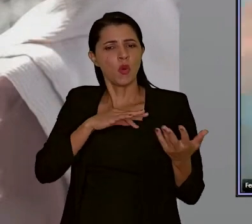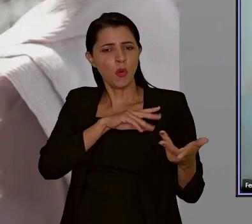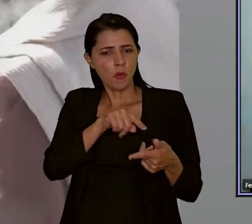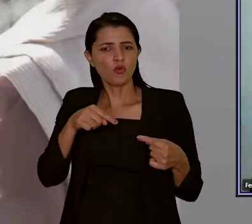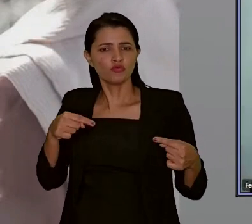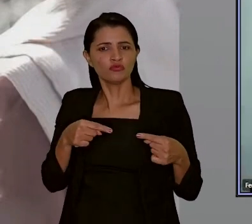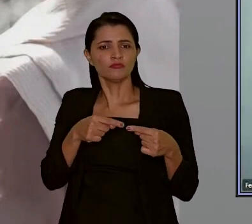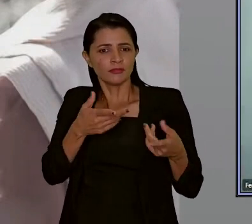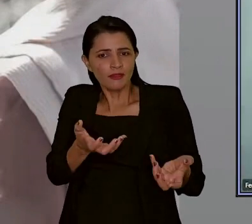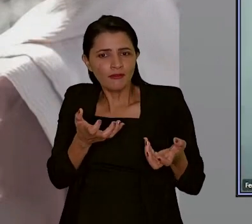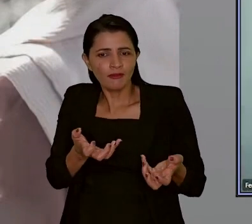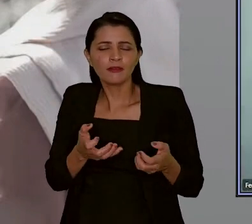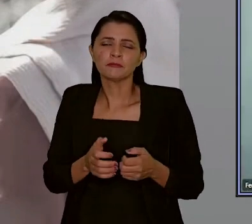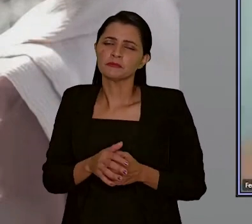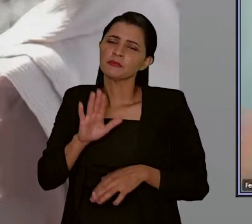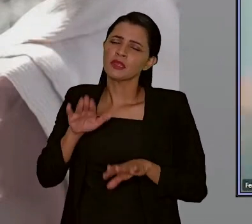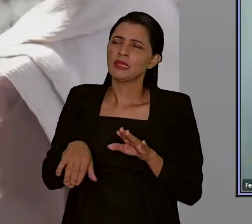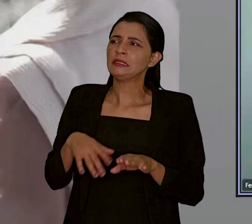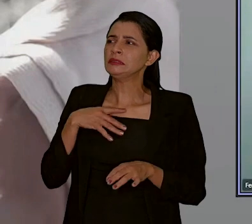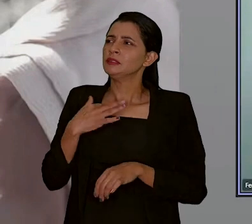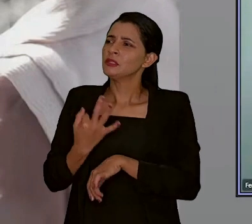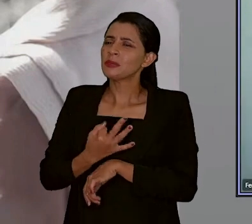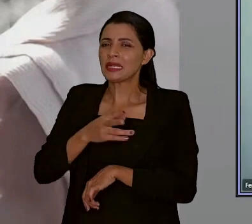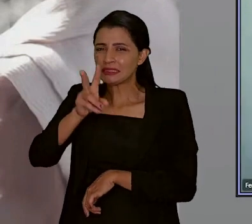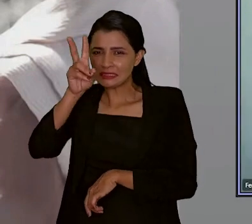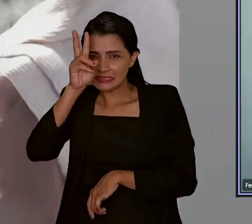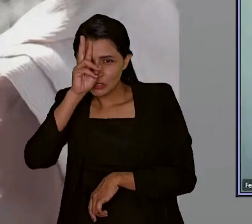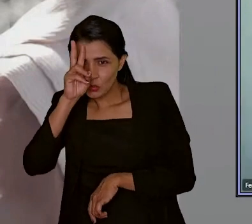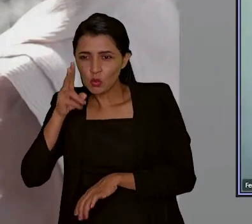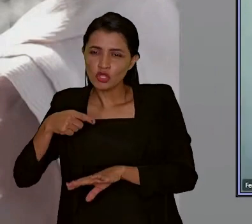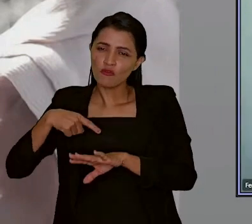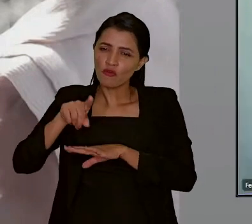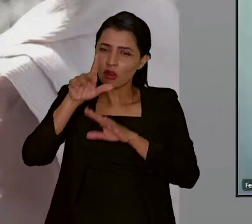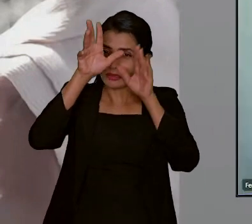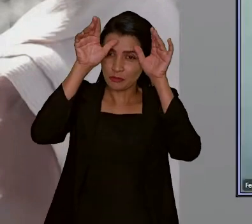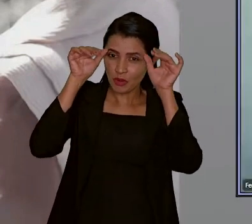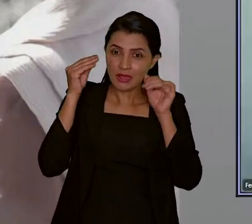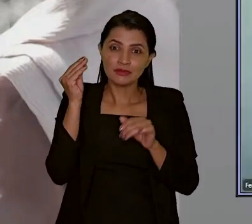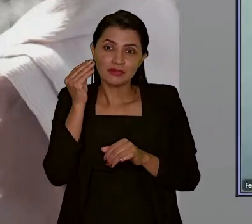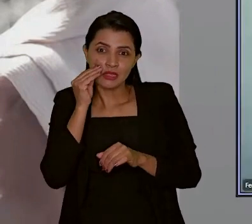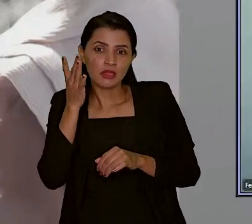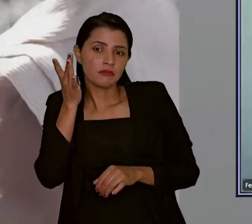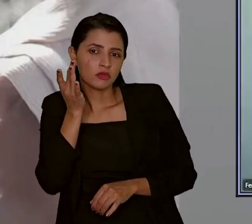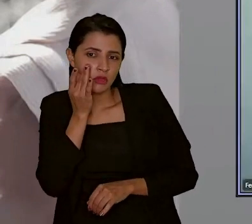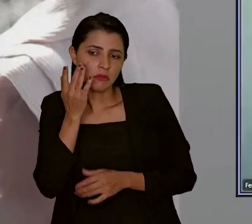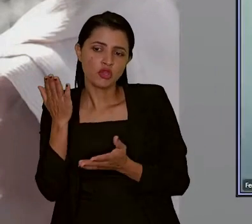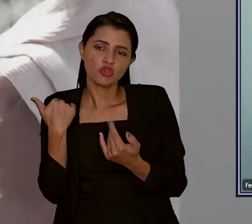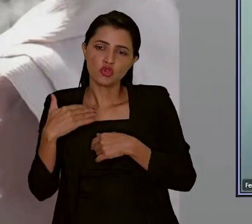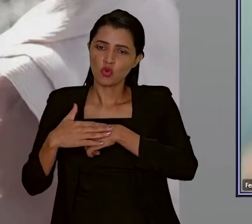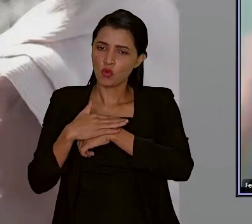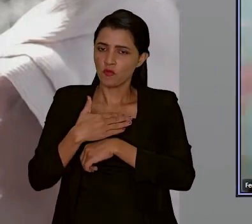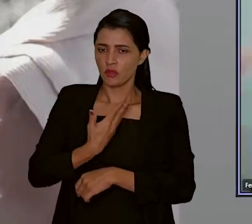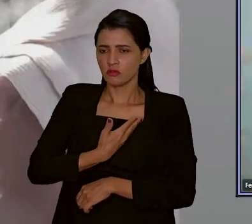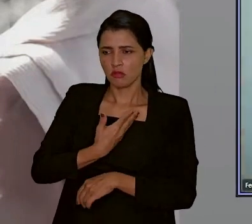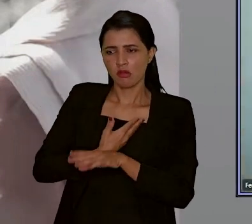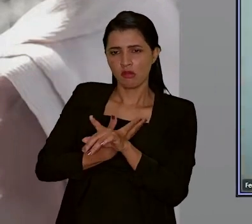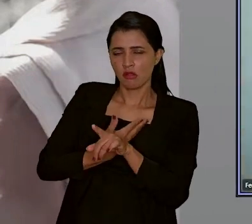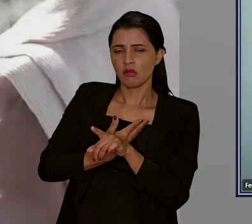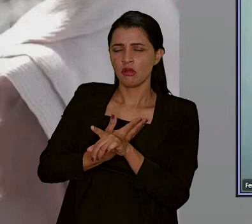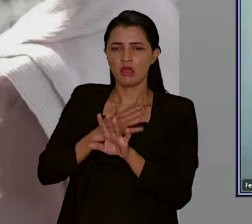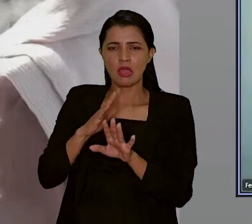na segunda-feira eu vou ao tribunal, vou tentar falar pessoalmente com o colega não gosta de atender telefone, enfim, nós temos